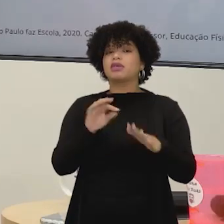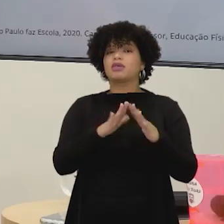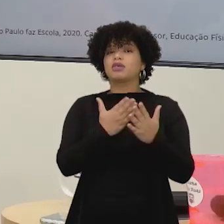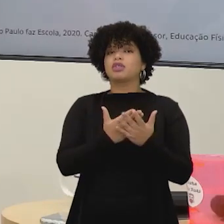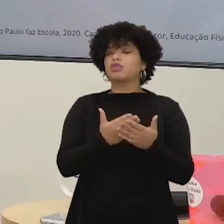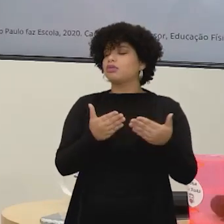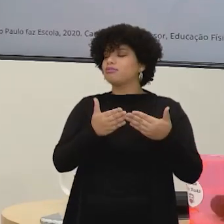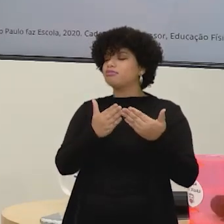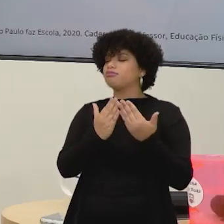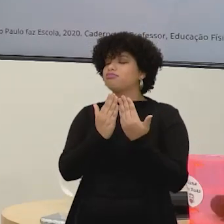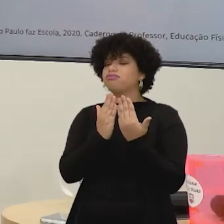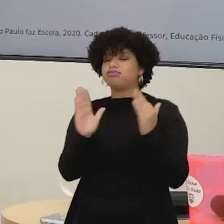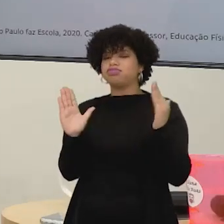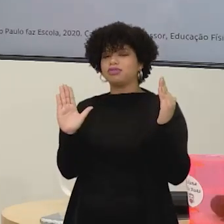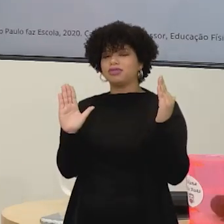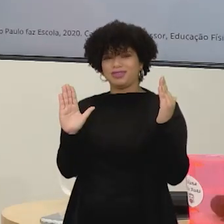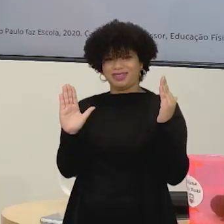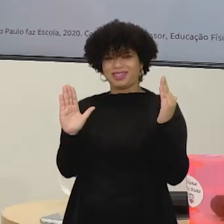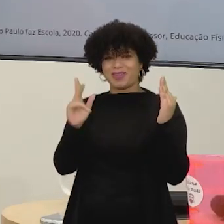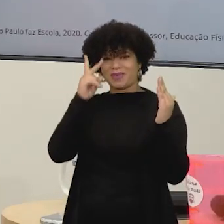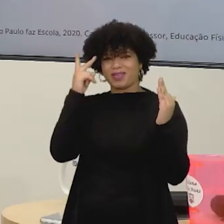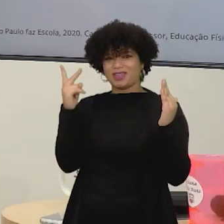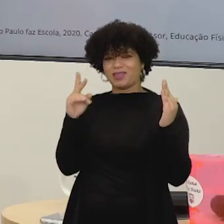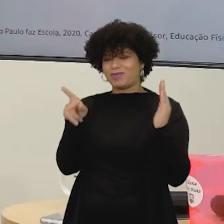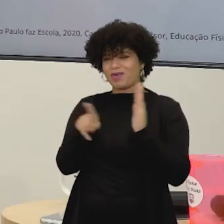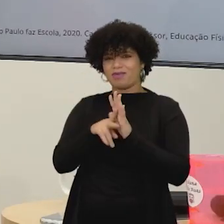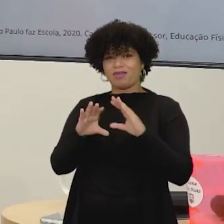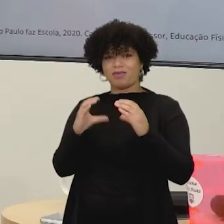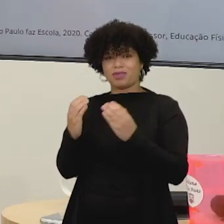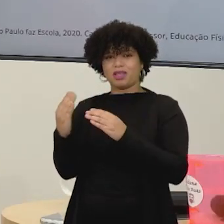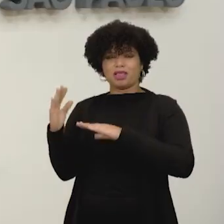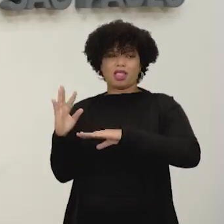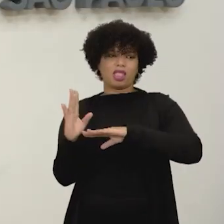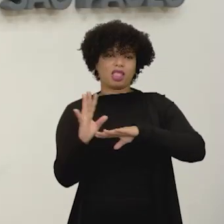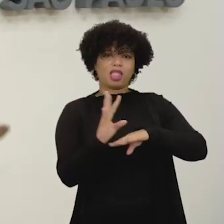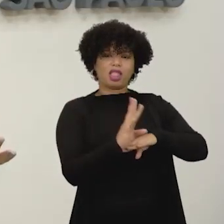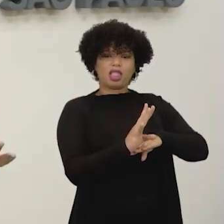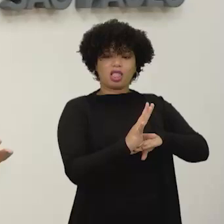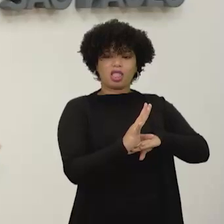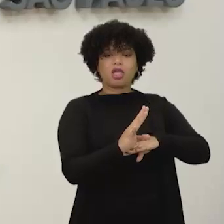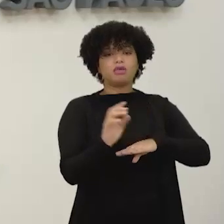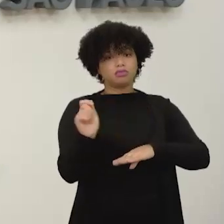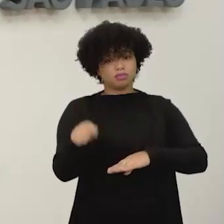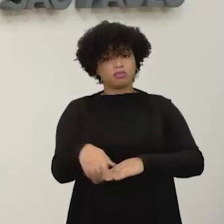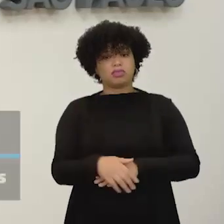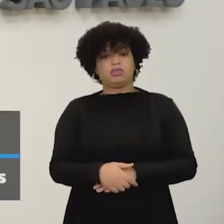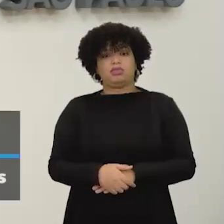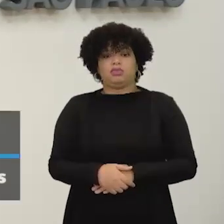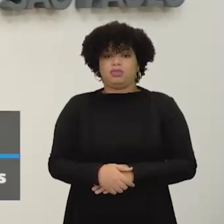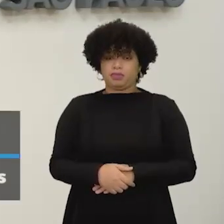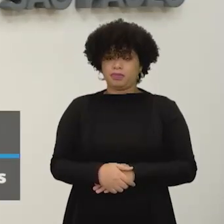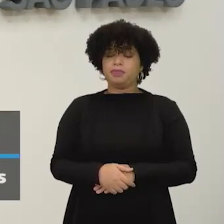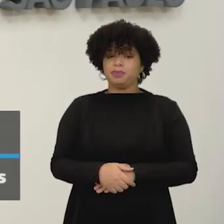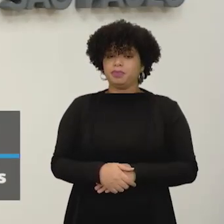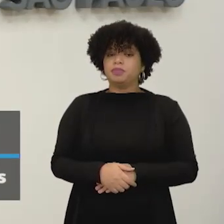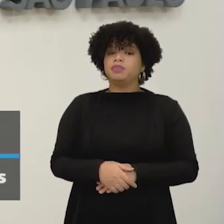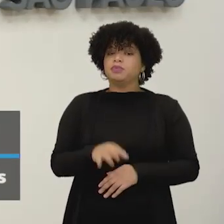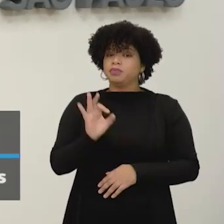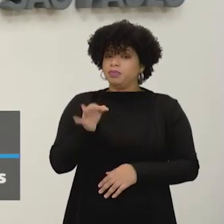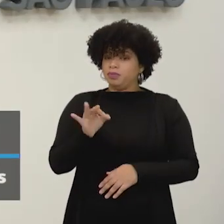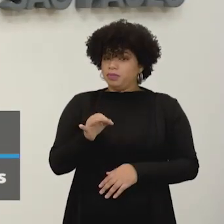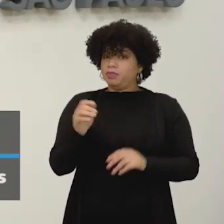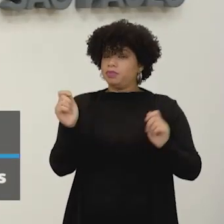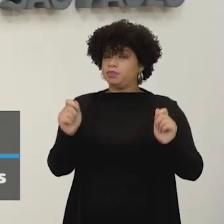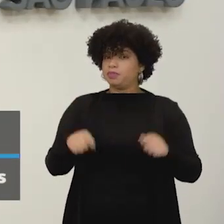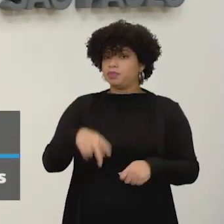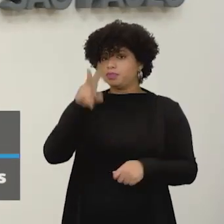E por que não para a prática do esporte paralímpico? Então, dar possibilidades, né? A gente tem que, lembrem-se,